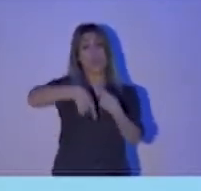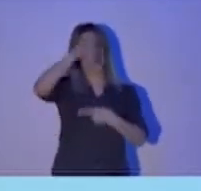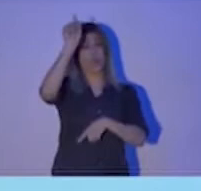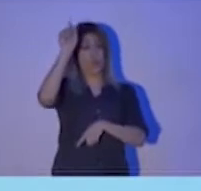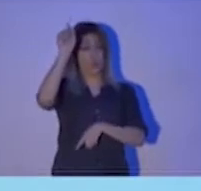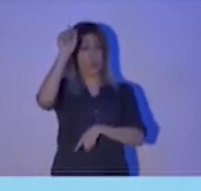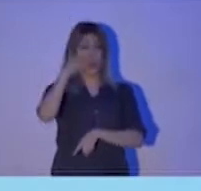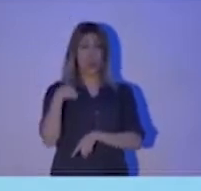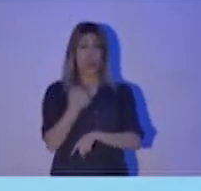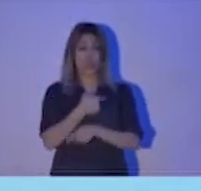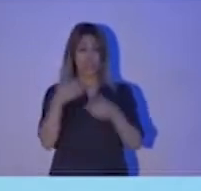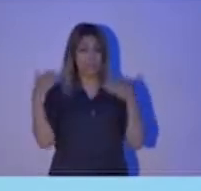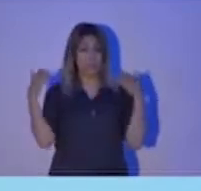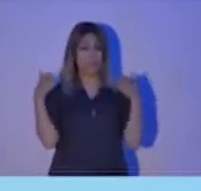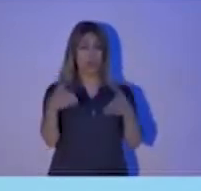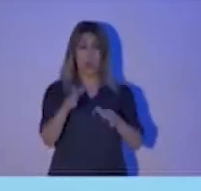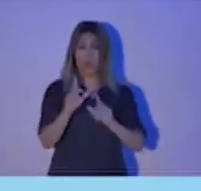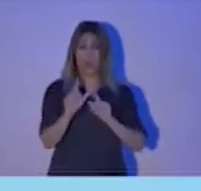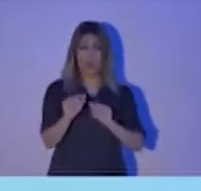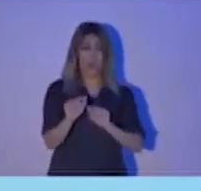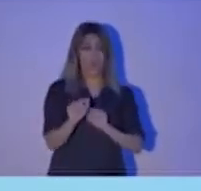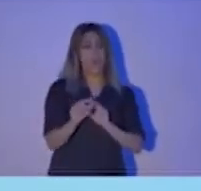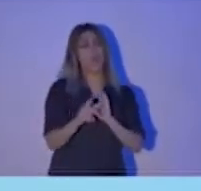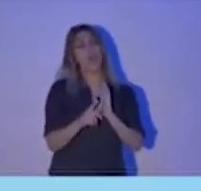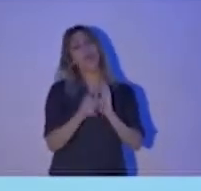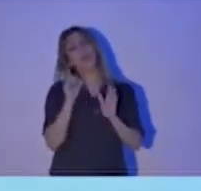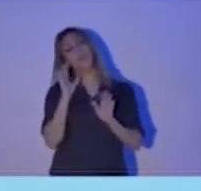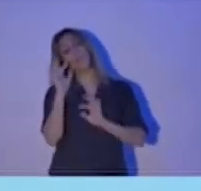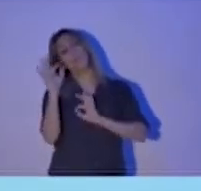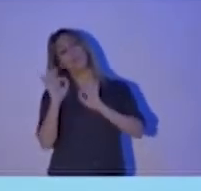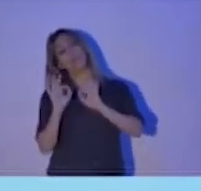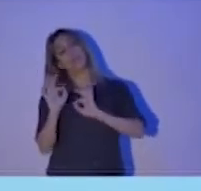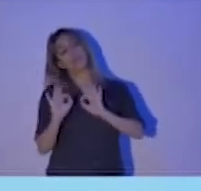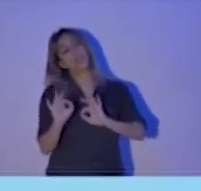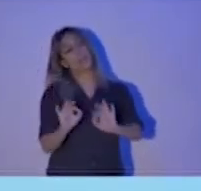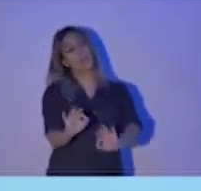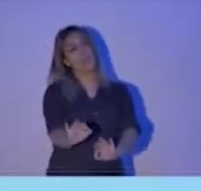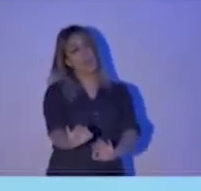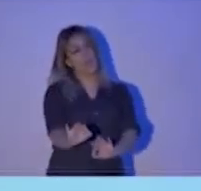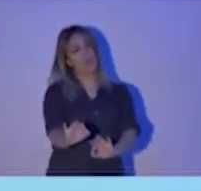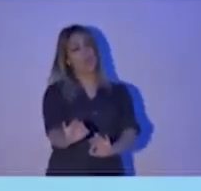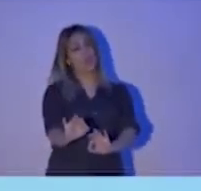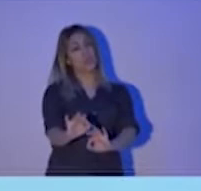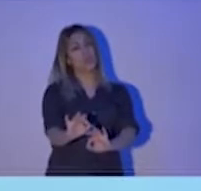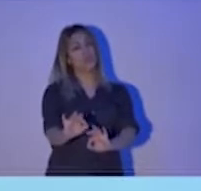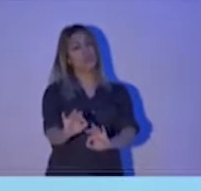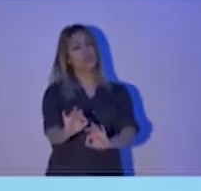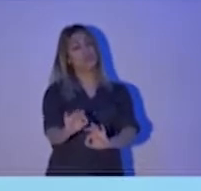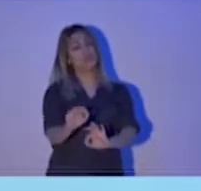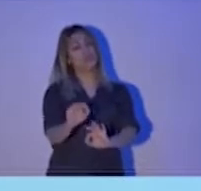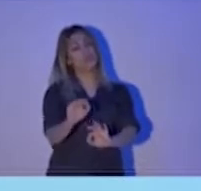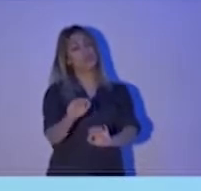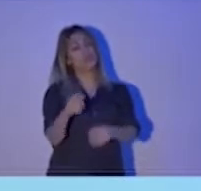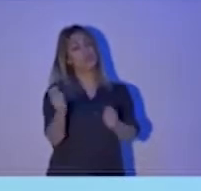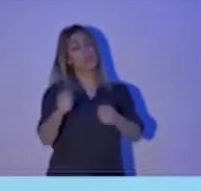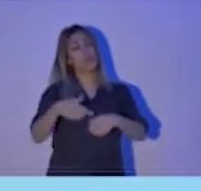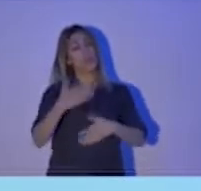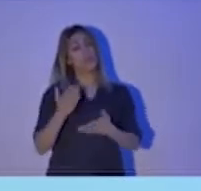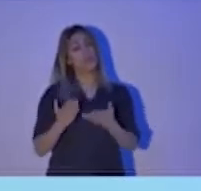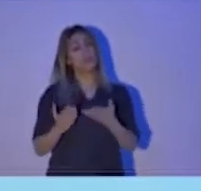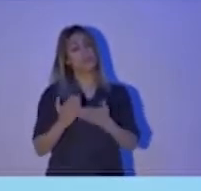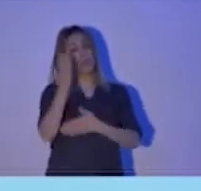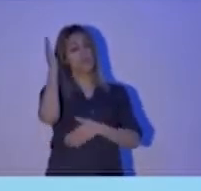ano teve o financiamento, planejamento e qualidade da educação como tema para que pudéssemos avançar nesse sentido. Tem